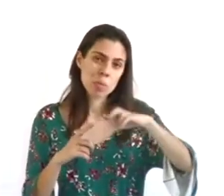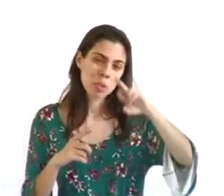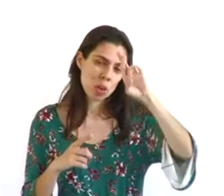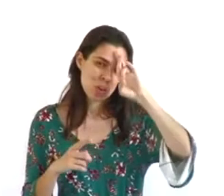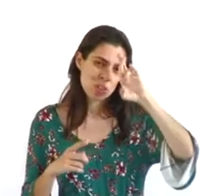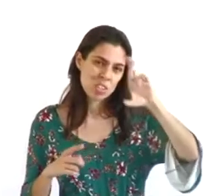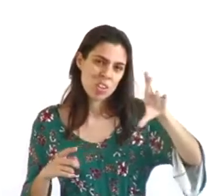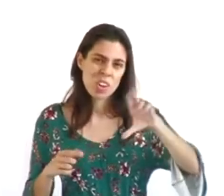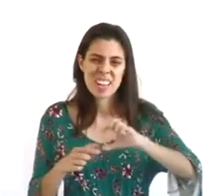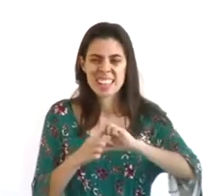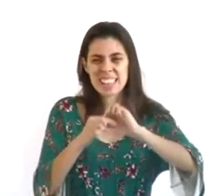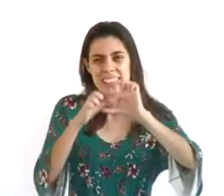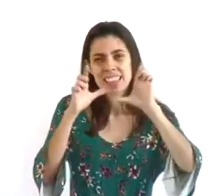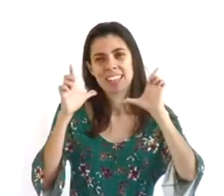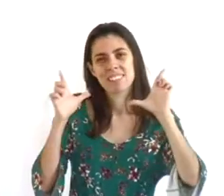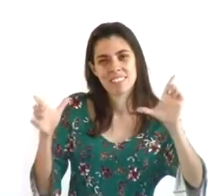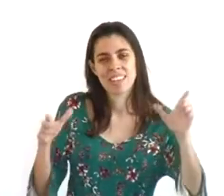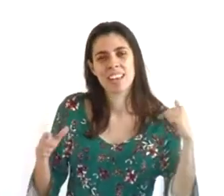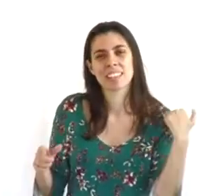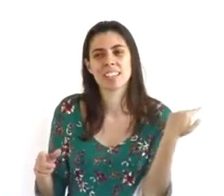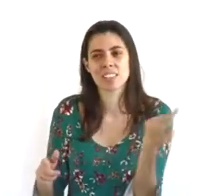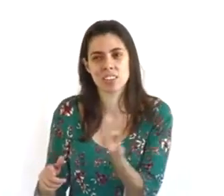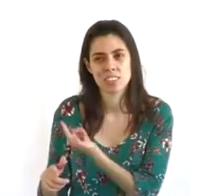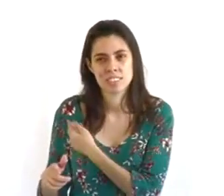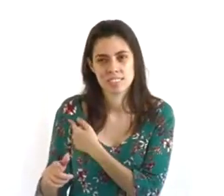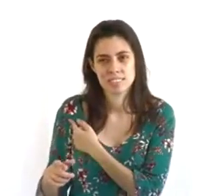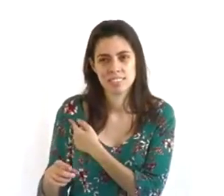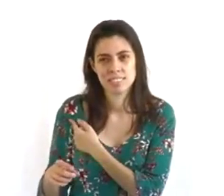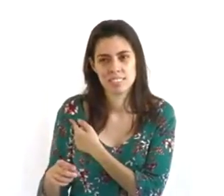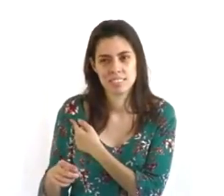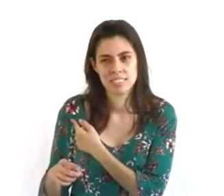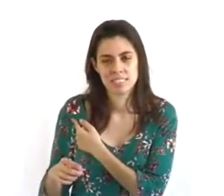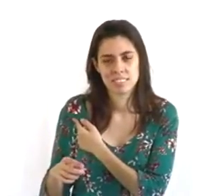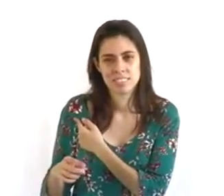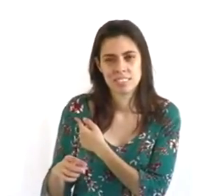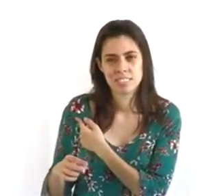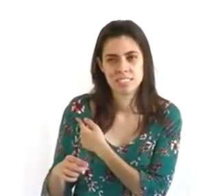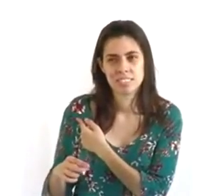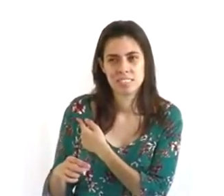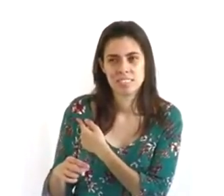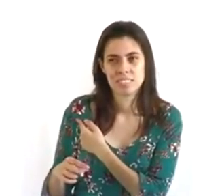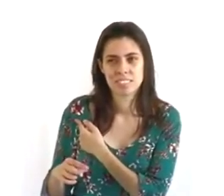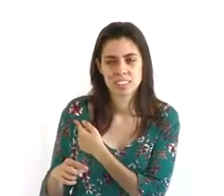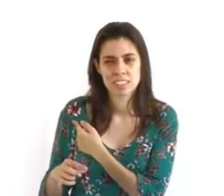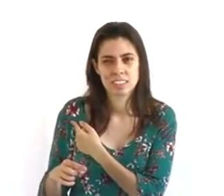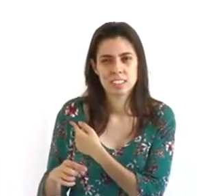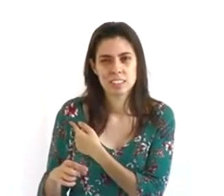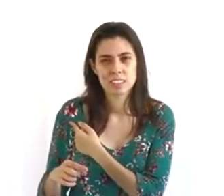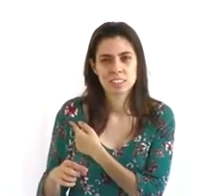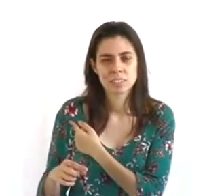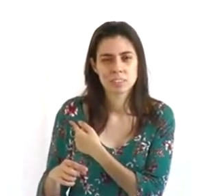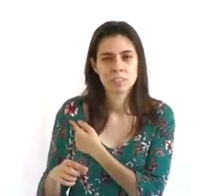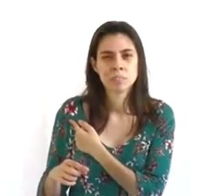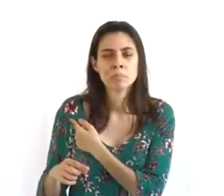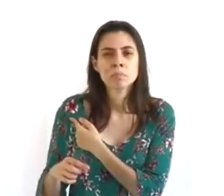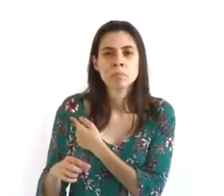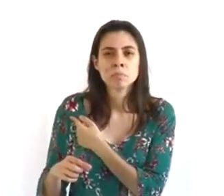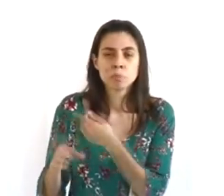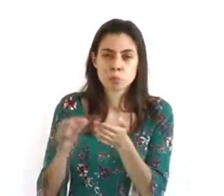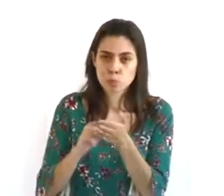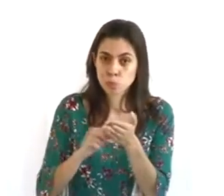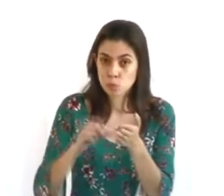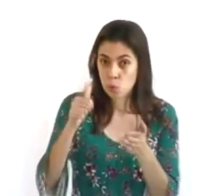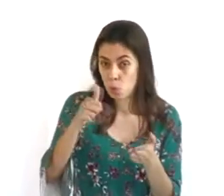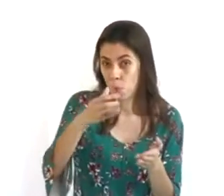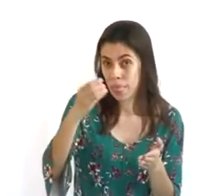Israel das garras de Faraó e do Egito. E eu leio com vocês agora, mais uma vez, apenas a parte A de cada versículo, dos versos 10 a